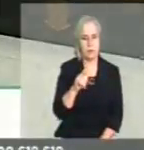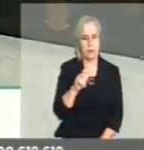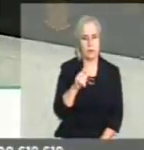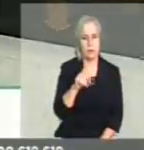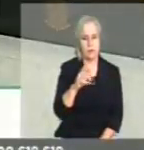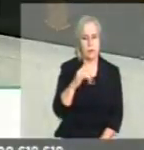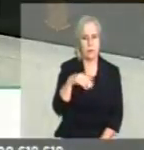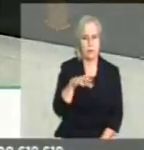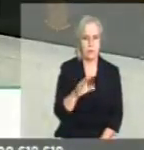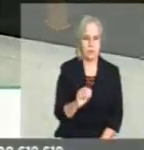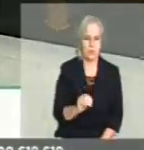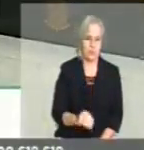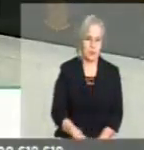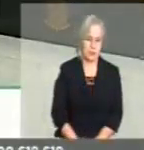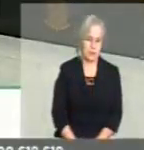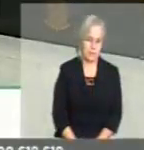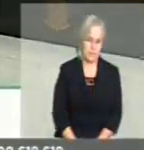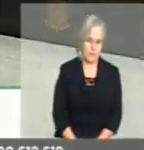que é breve, nem melhor, cara.